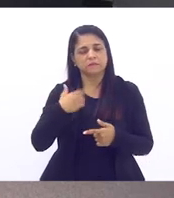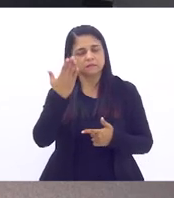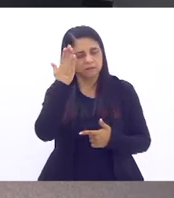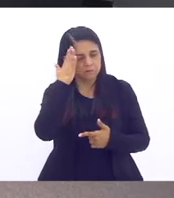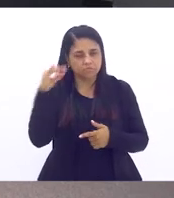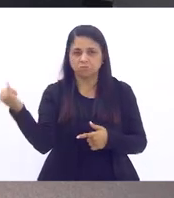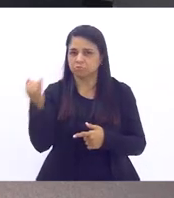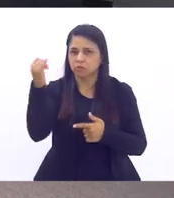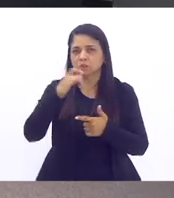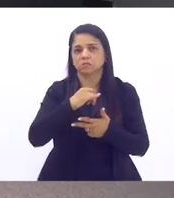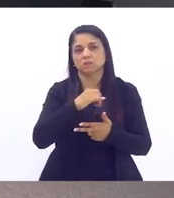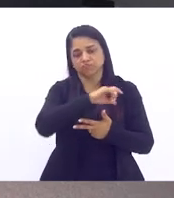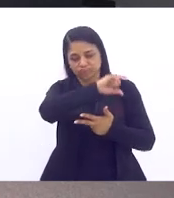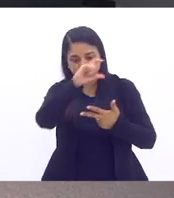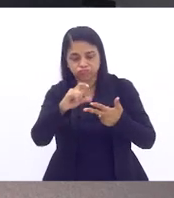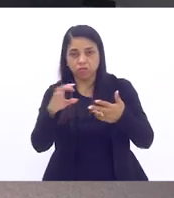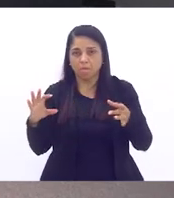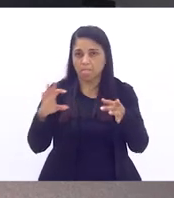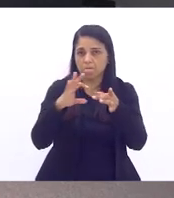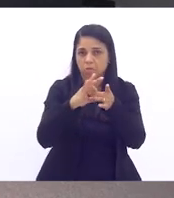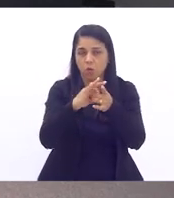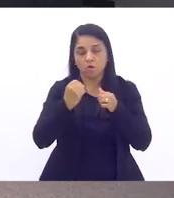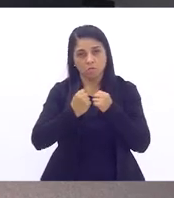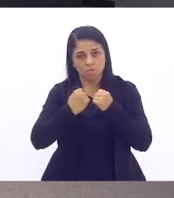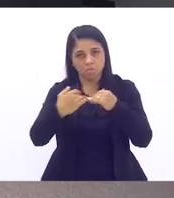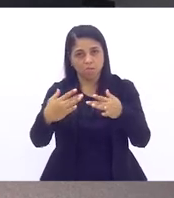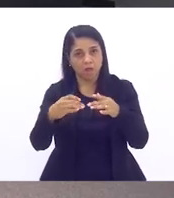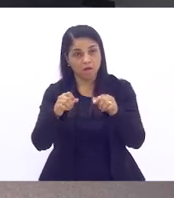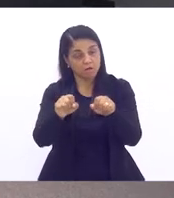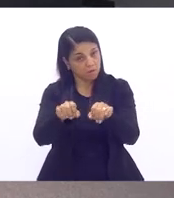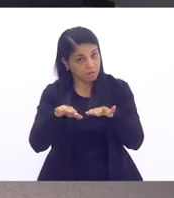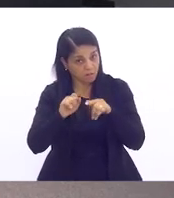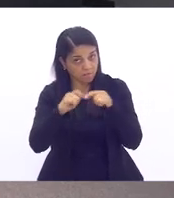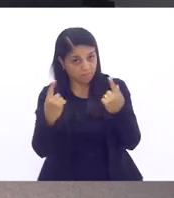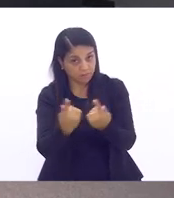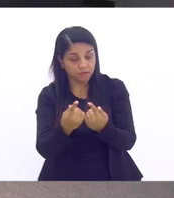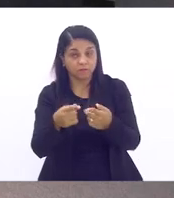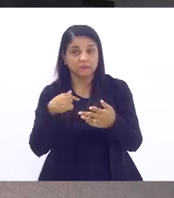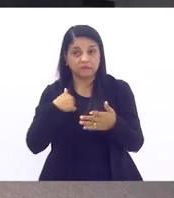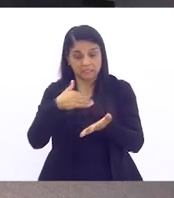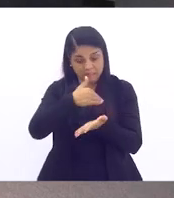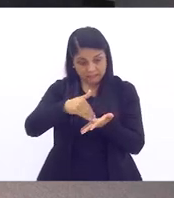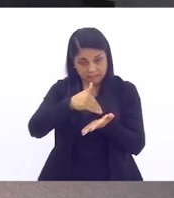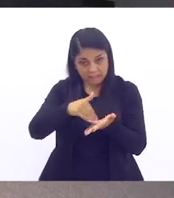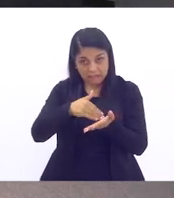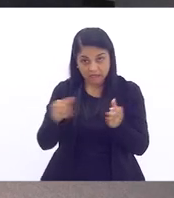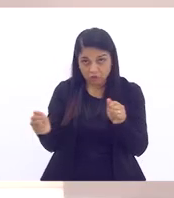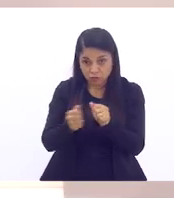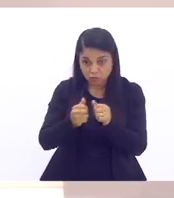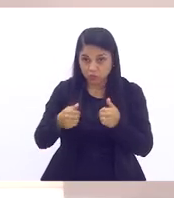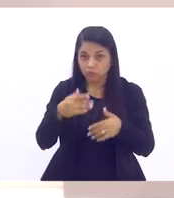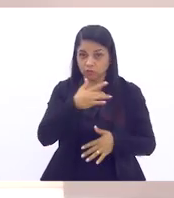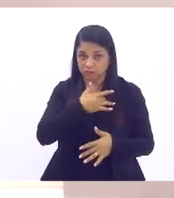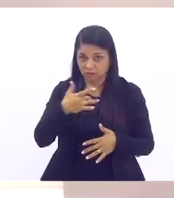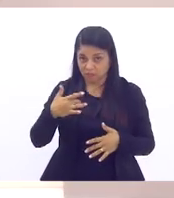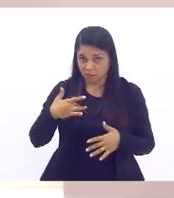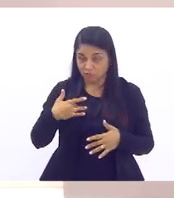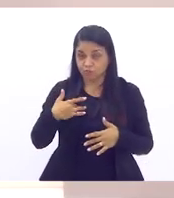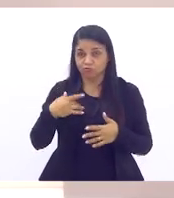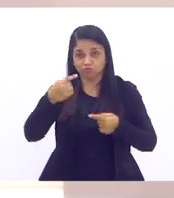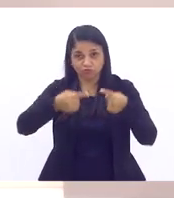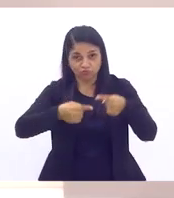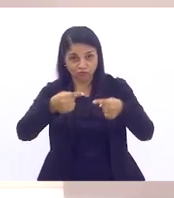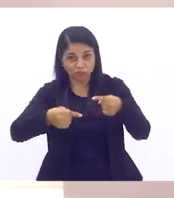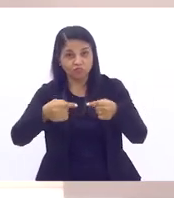principalmente com as secretarias e o Parlamento a partir do momento que a gente está discutindo algo e tem a secretaria presente aqui conosco é muito respeito